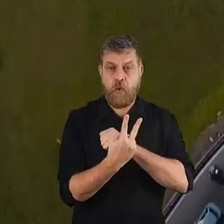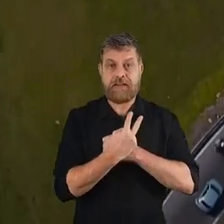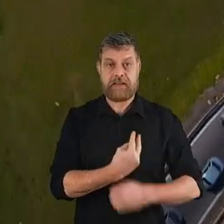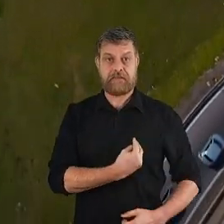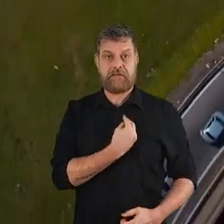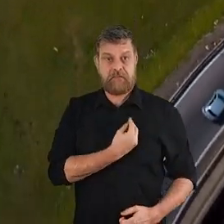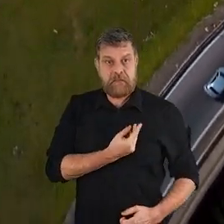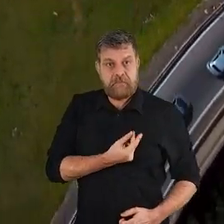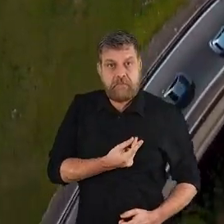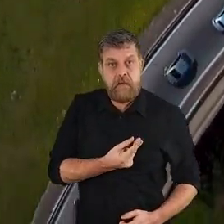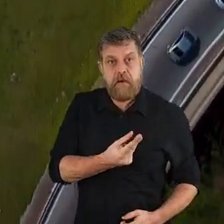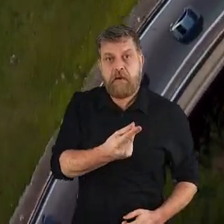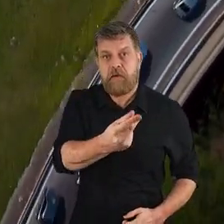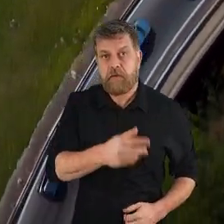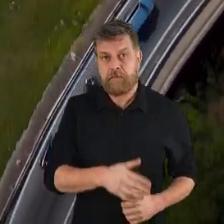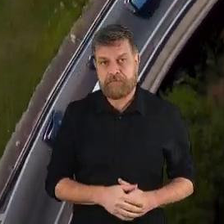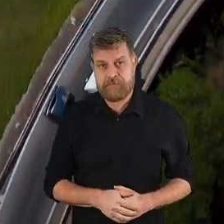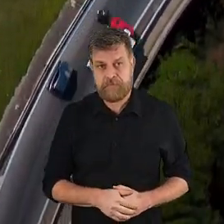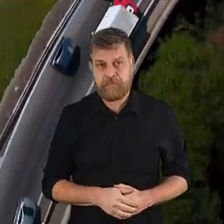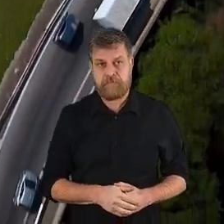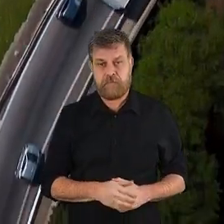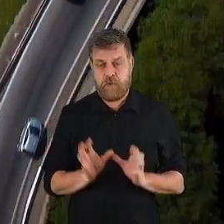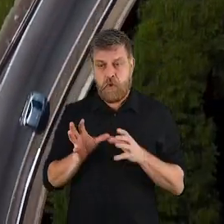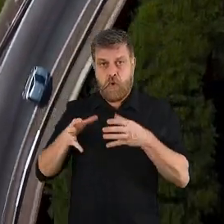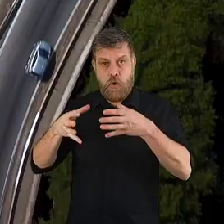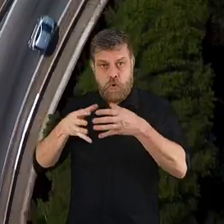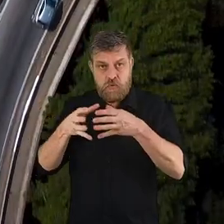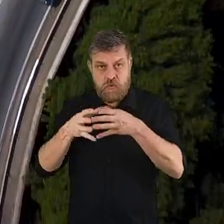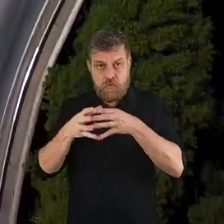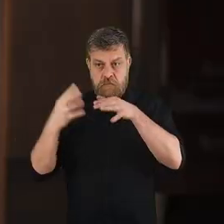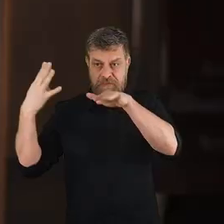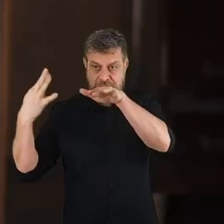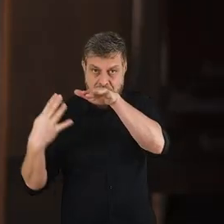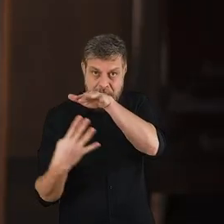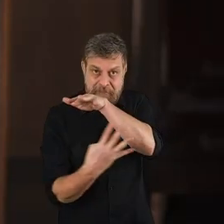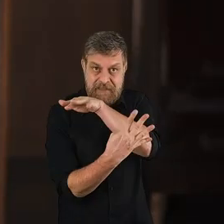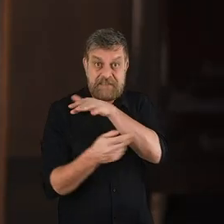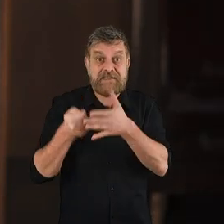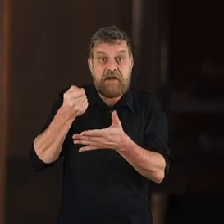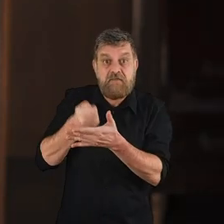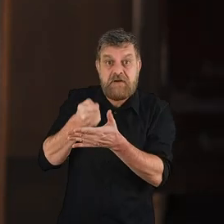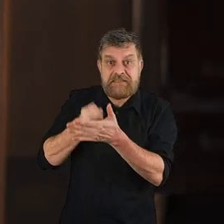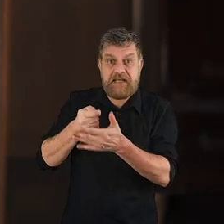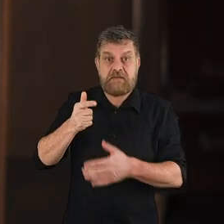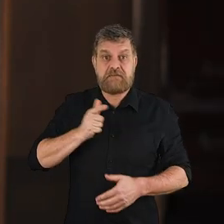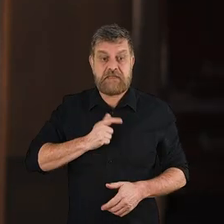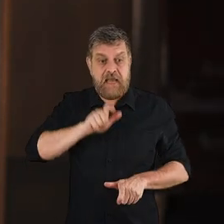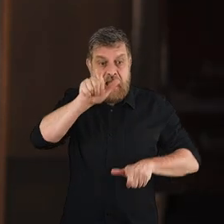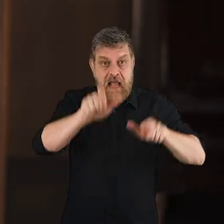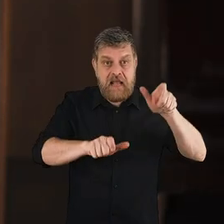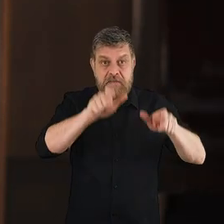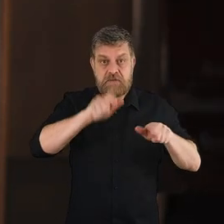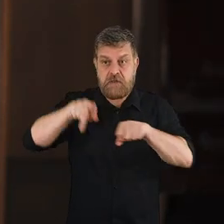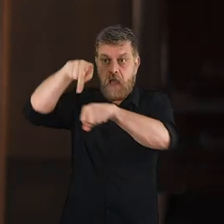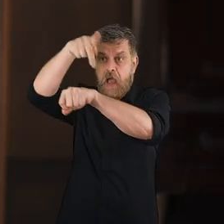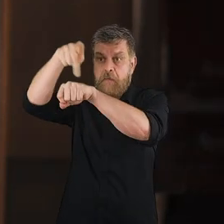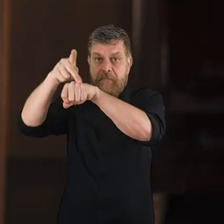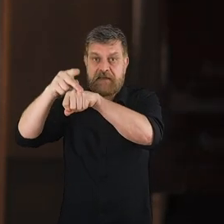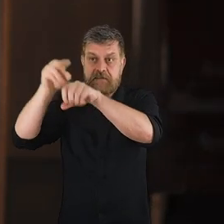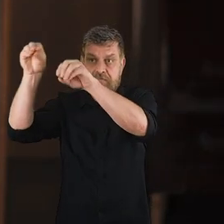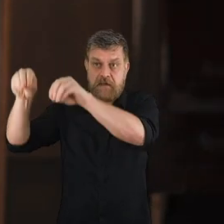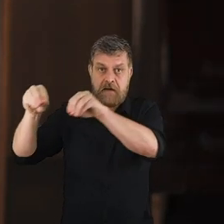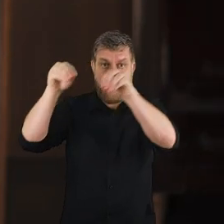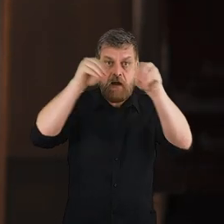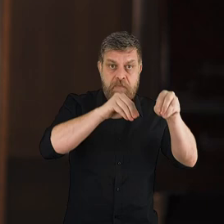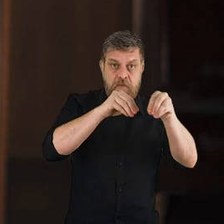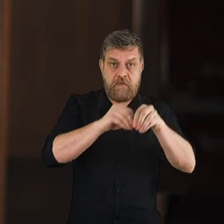sobrevivência. Dentro do grupo dos migrantes forçados, nós temos os refugiados e os